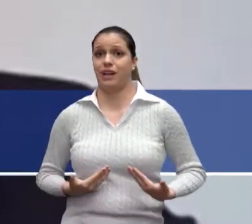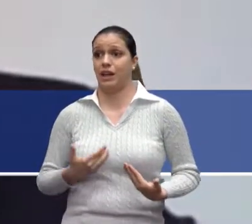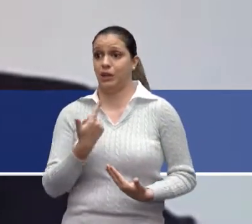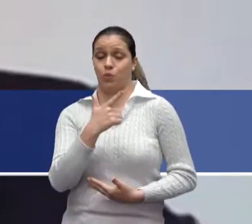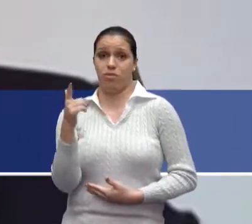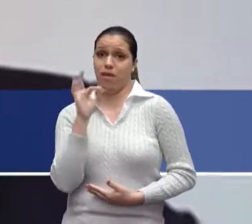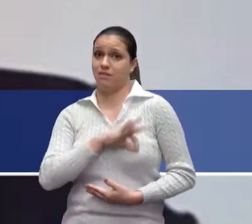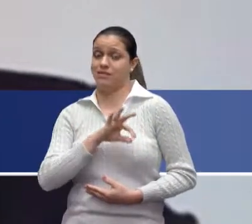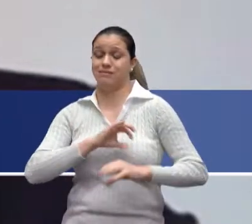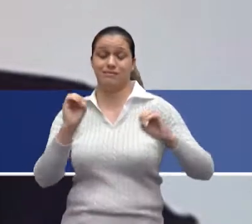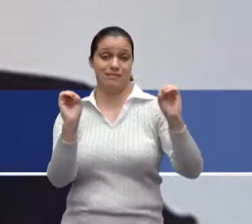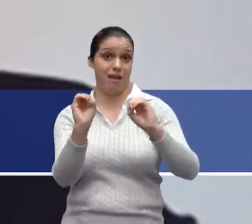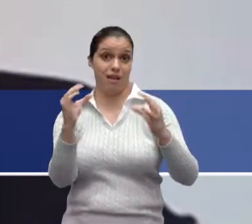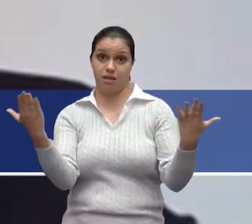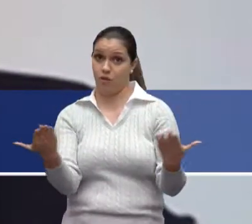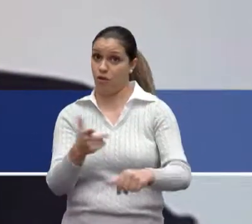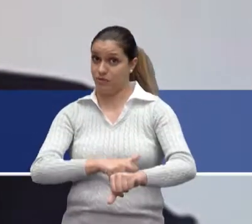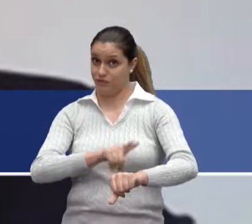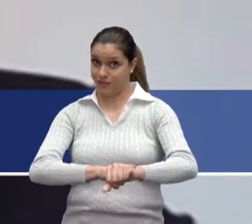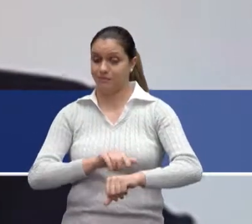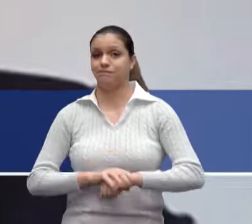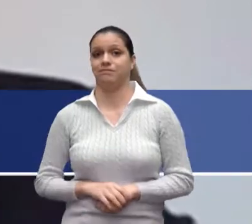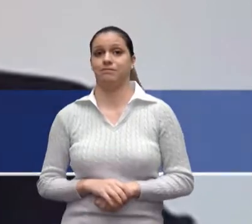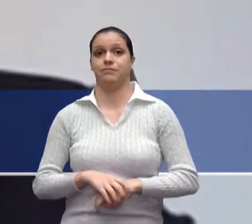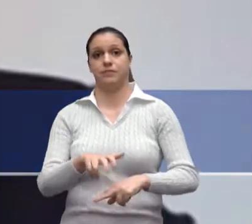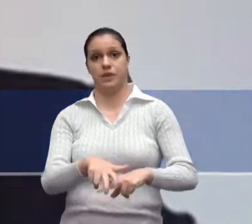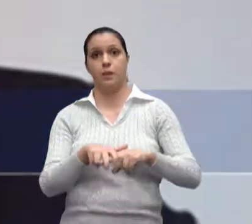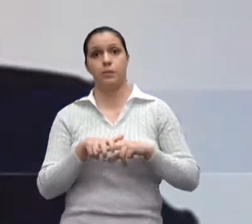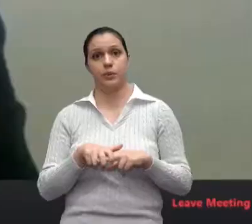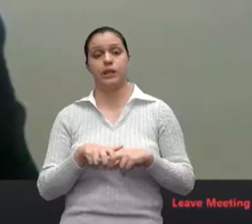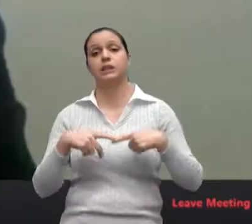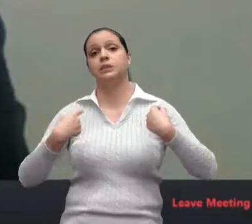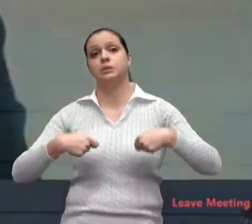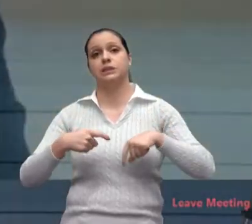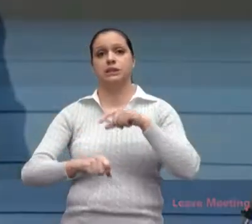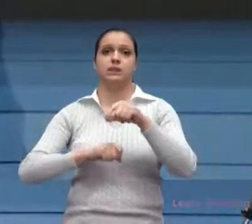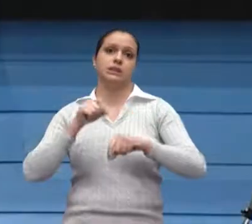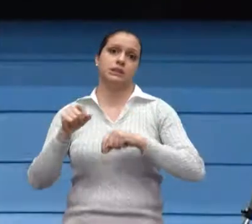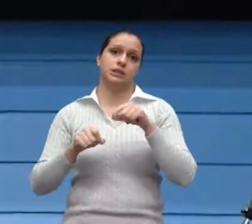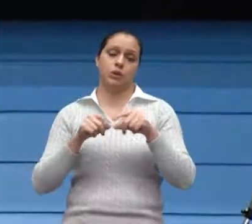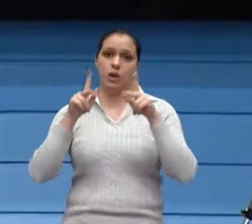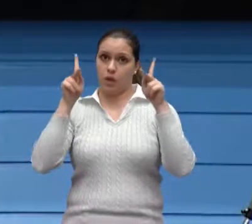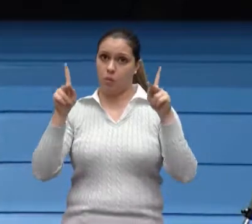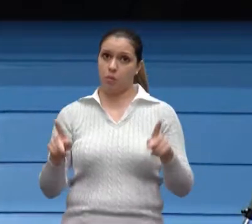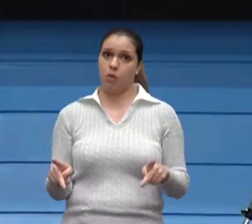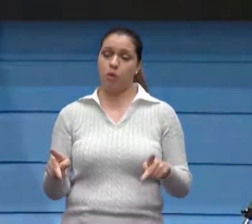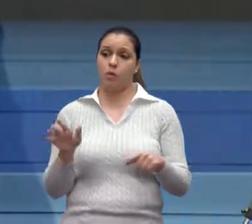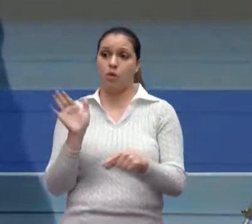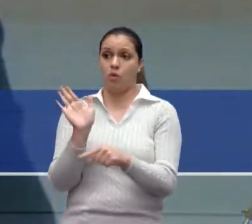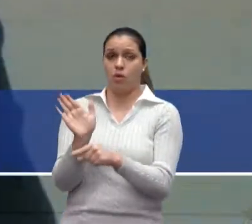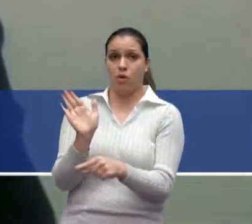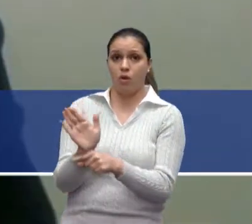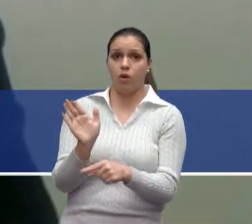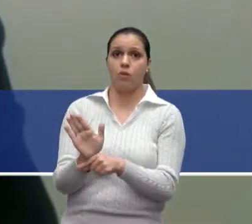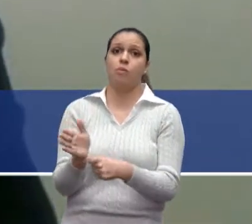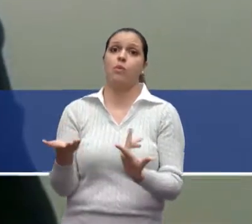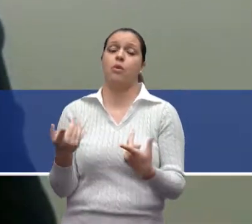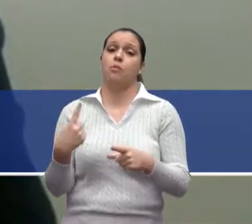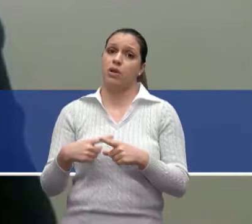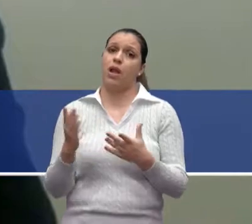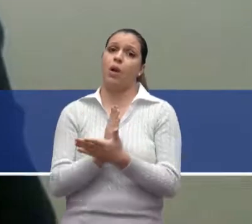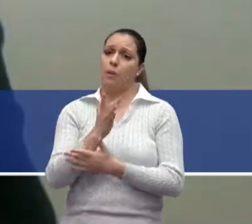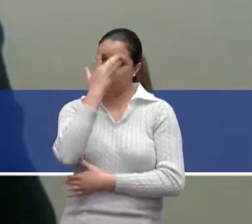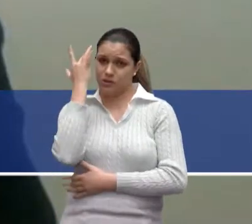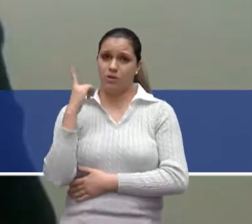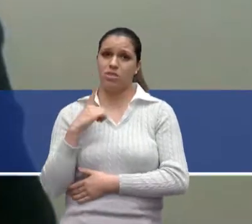empregados autônomos que estão sem renda nesse momento. Há uma grande necessidade do setor público de receber esse socorro por parte